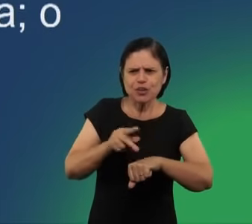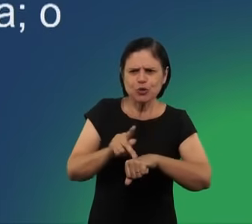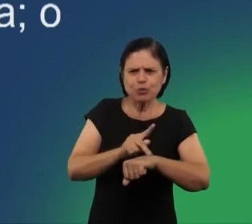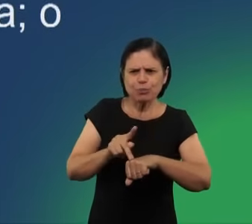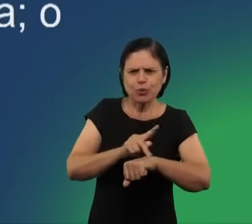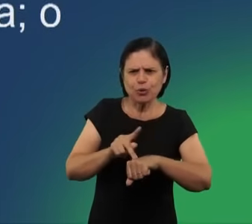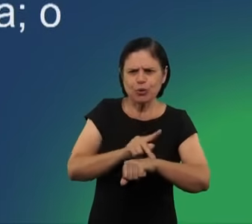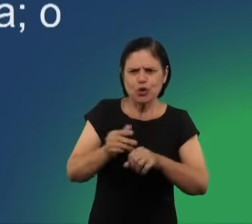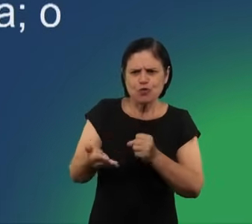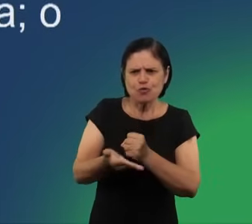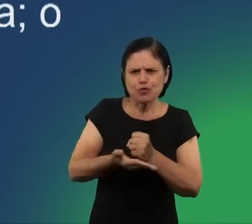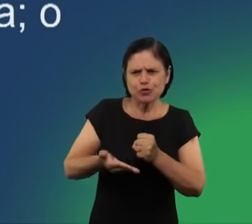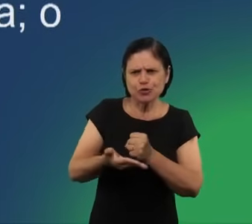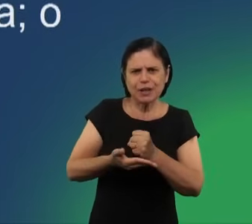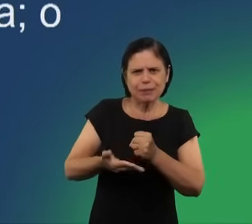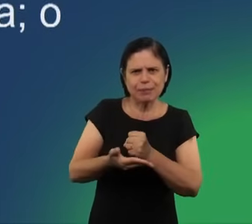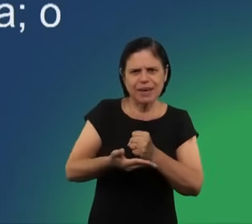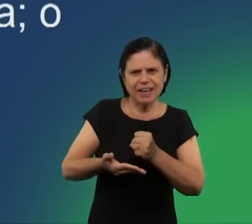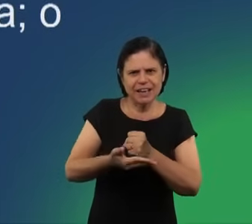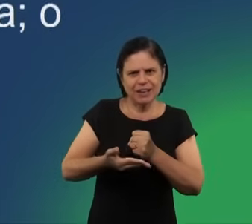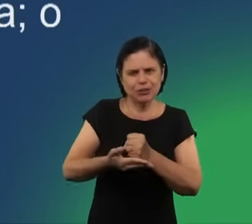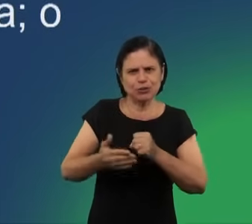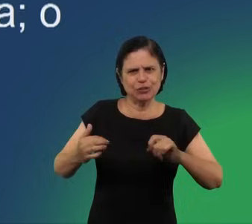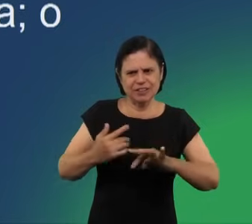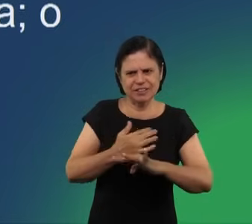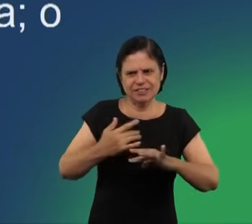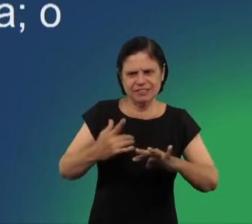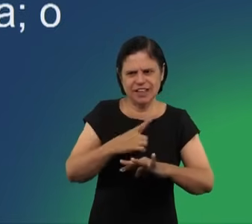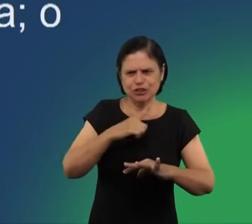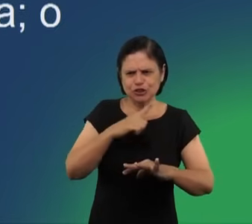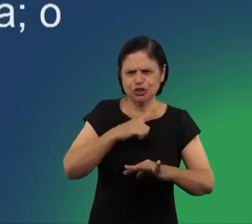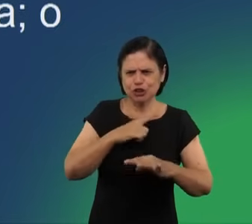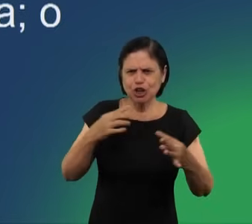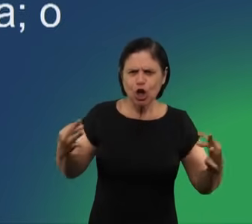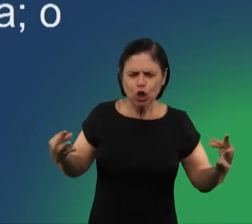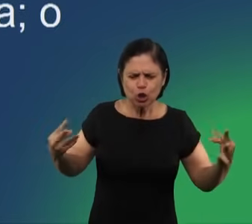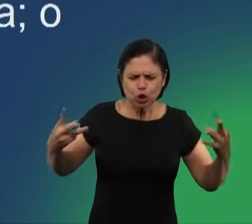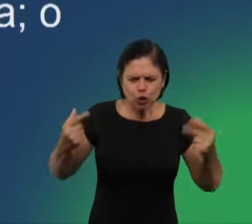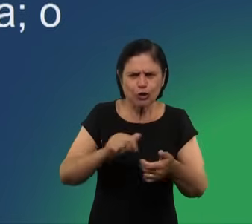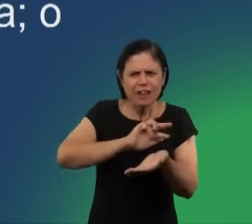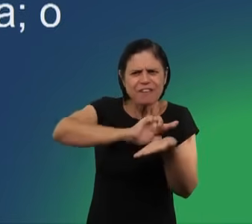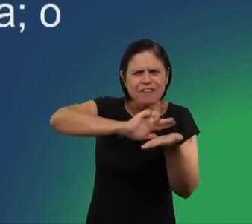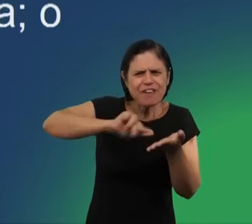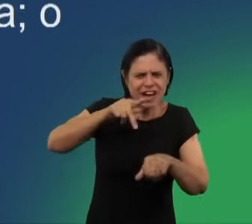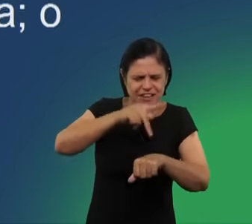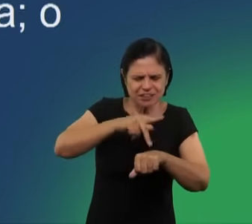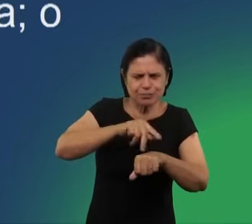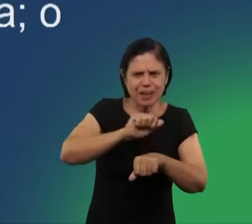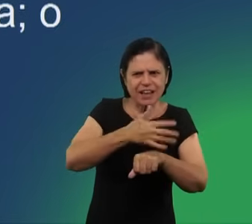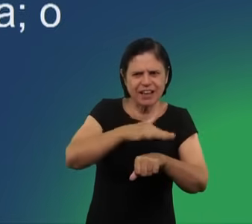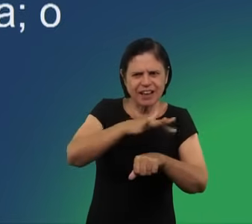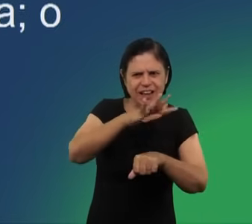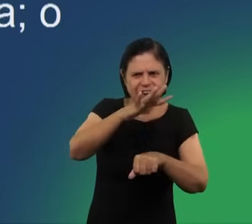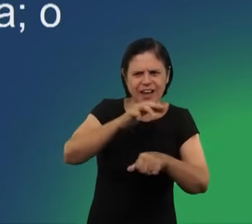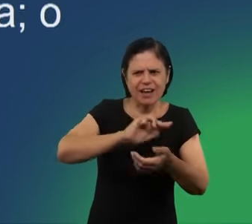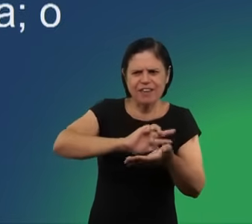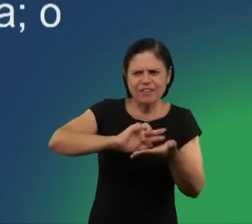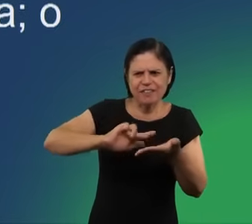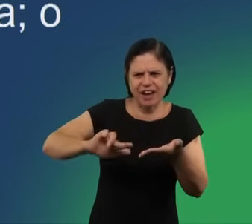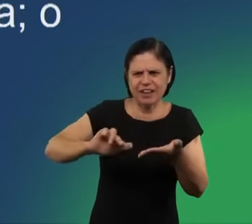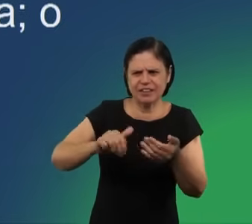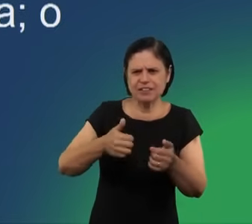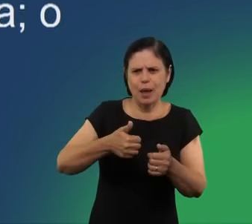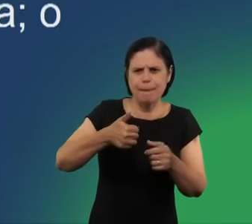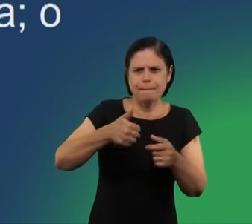Da cidade estavam adornados de toda pedra preciosa. O primeiro fundamento